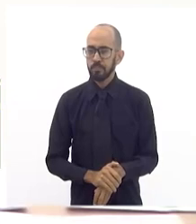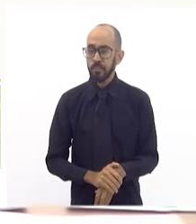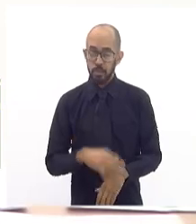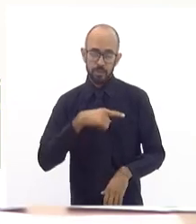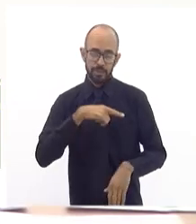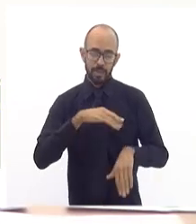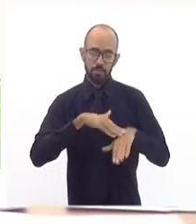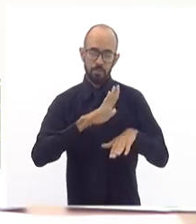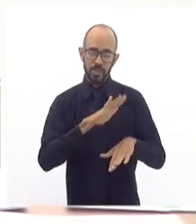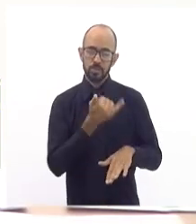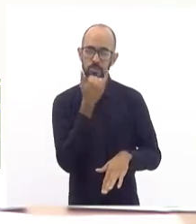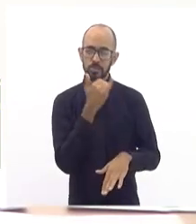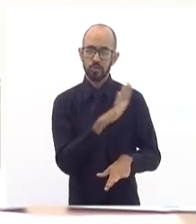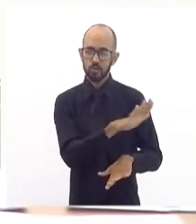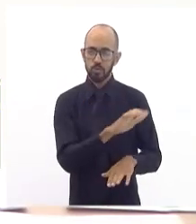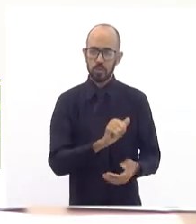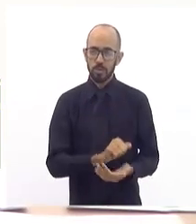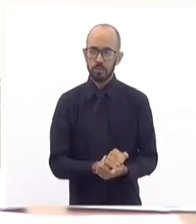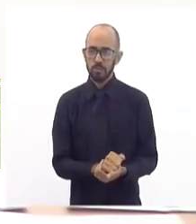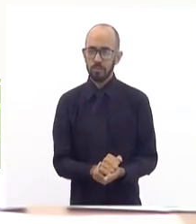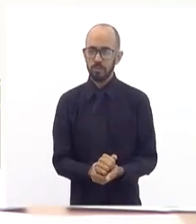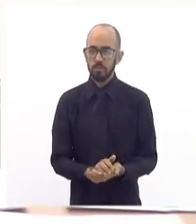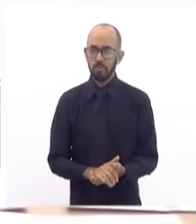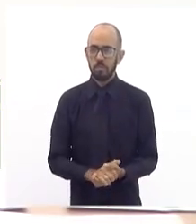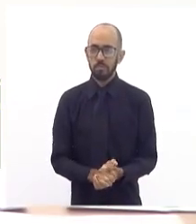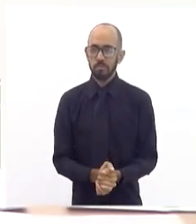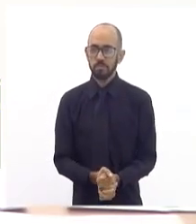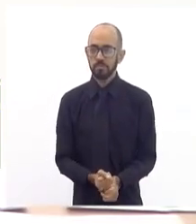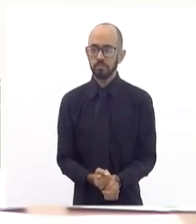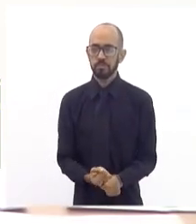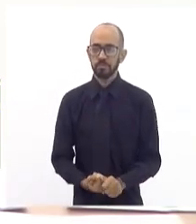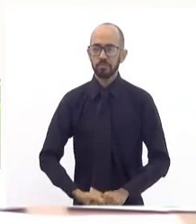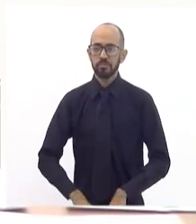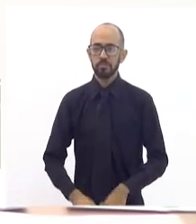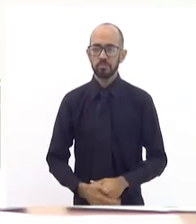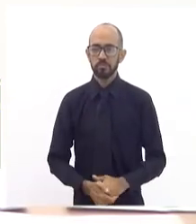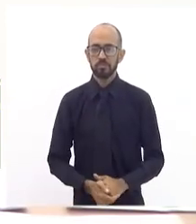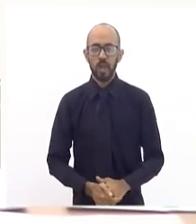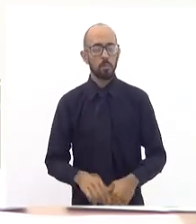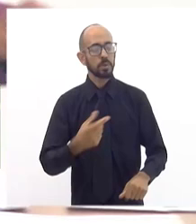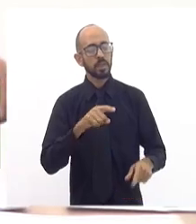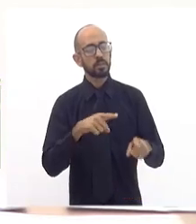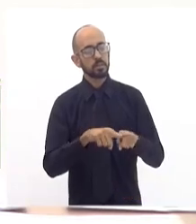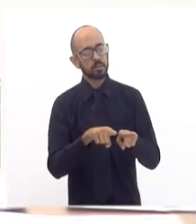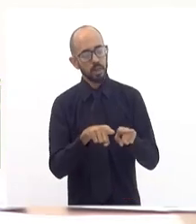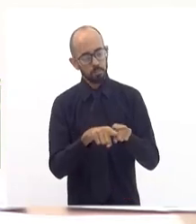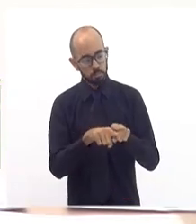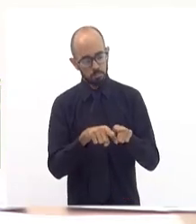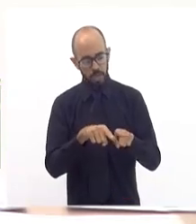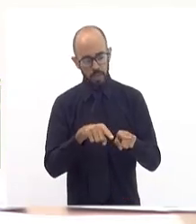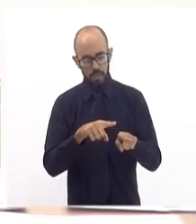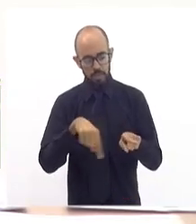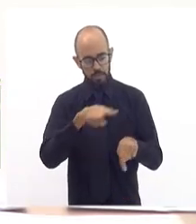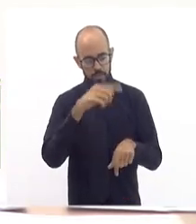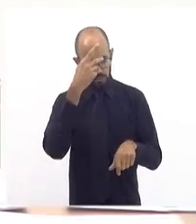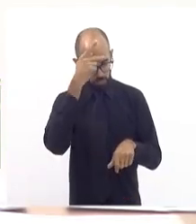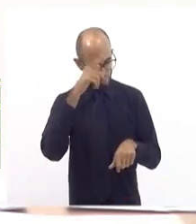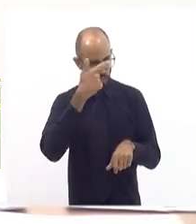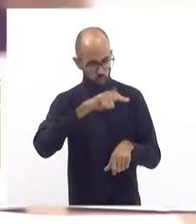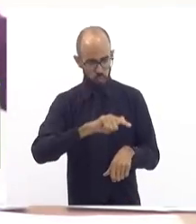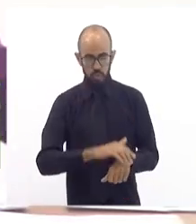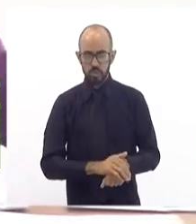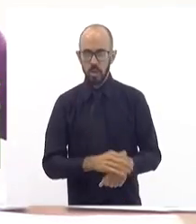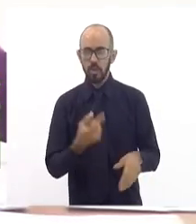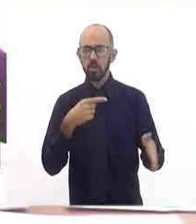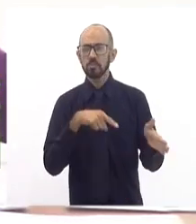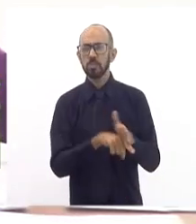é porque você eu deixei você responder às perguntas dos nossos participantes aqui suas perguntas